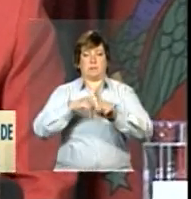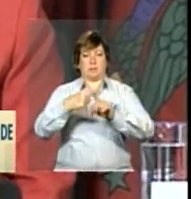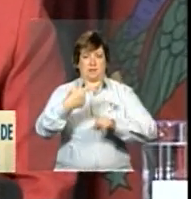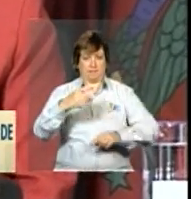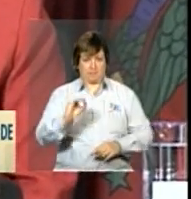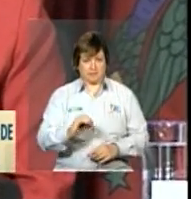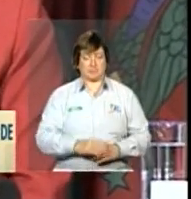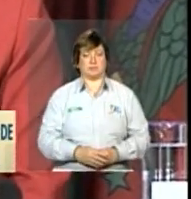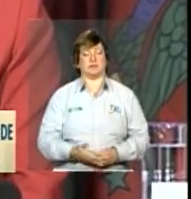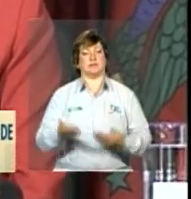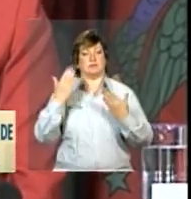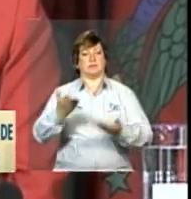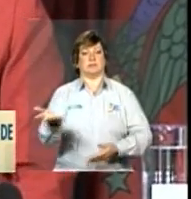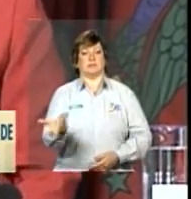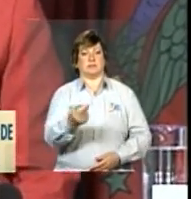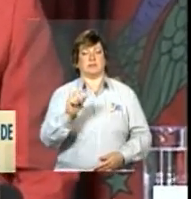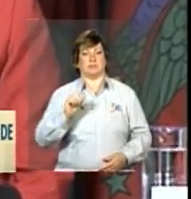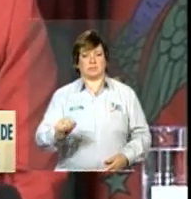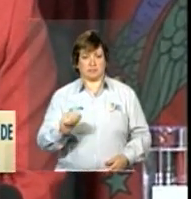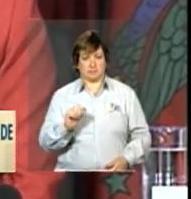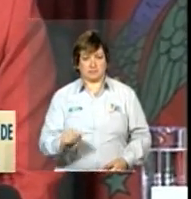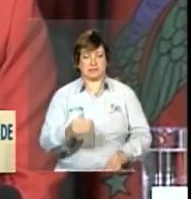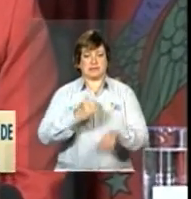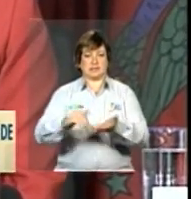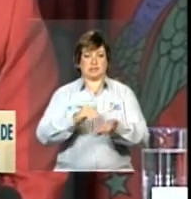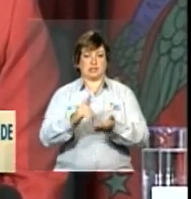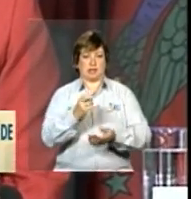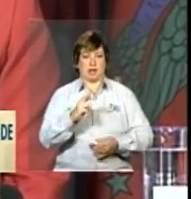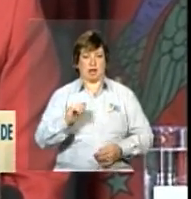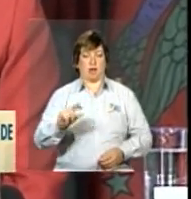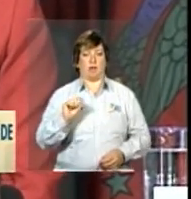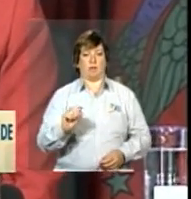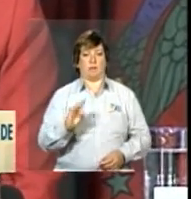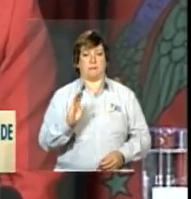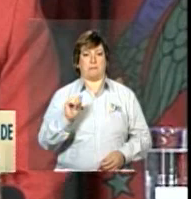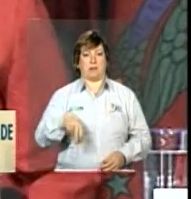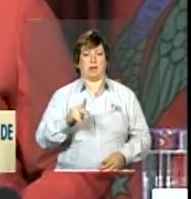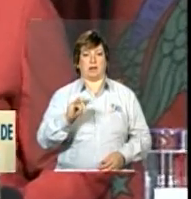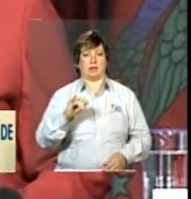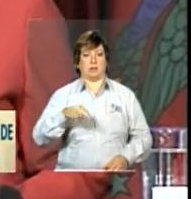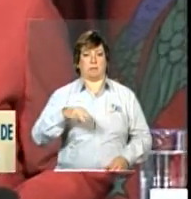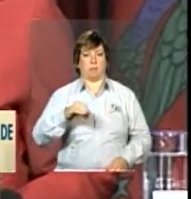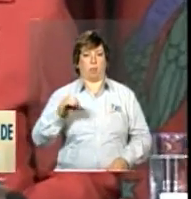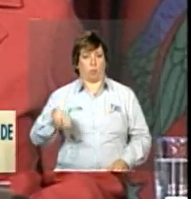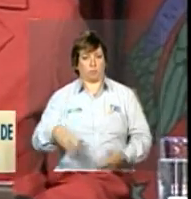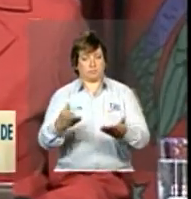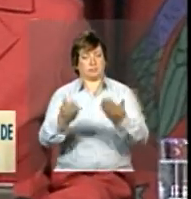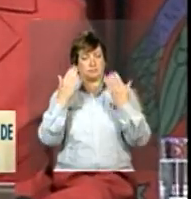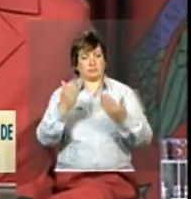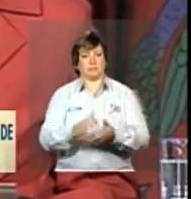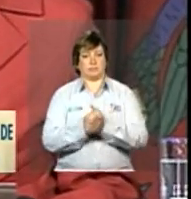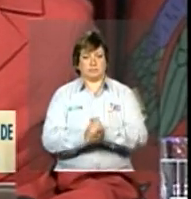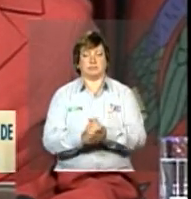das Nações Unidas, Ban Ki-moon, excelentíssimo senhor presidente da Assembleia Geral das Nações